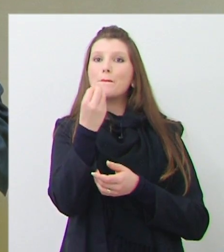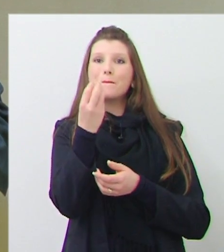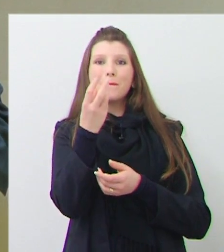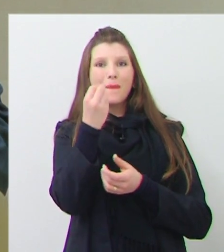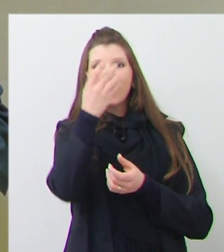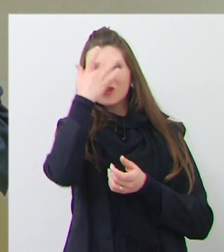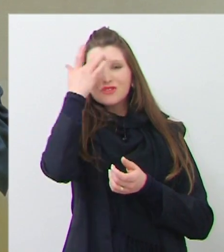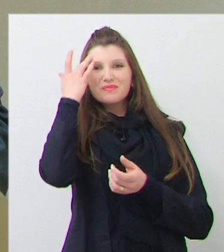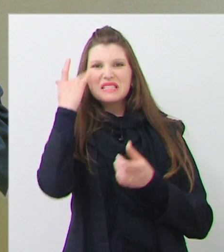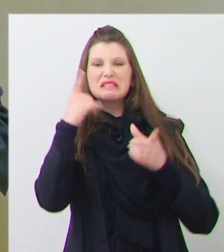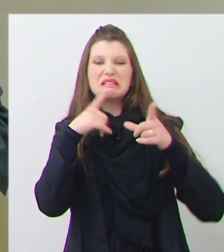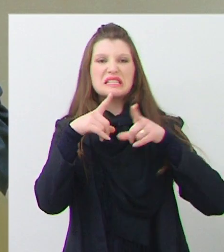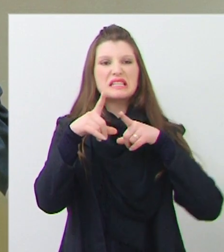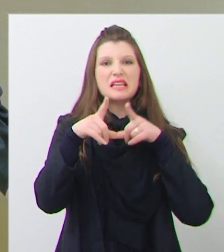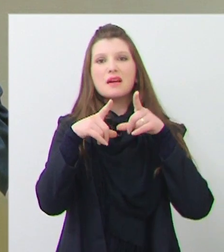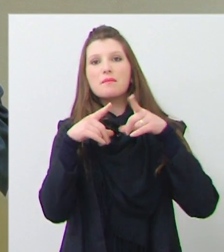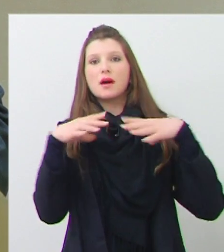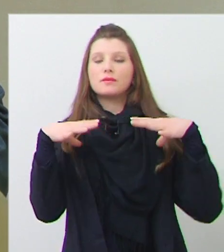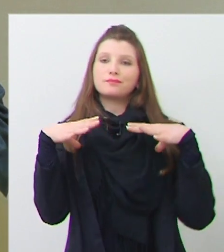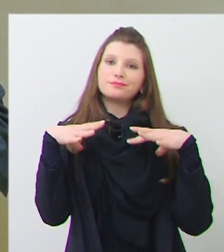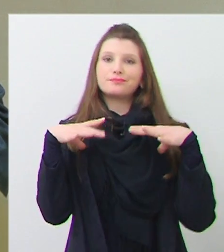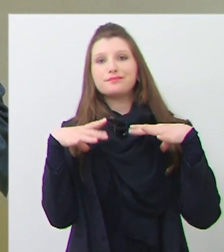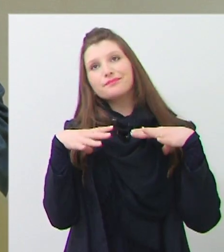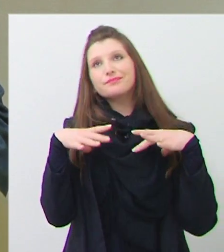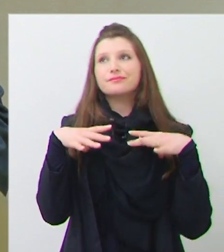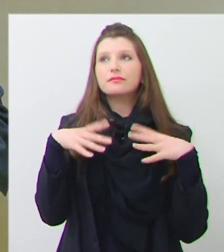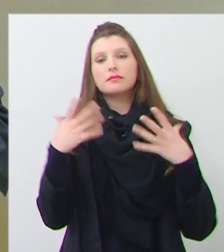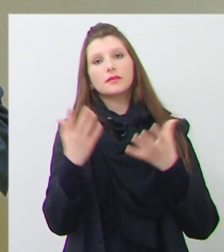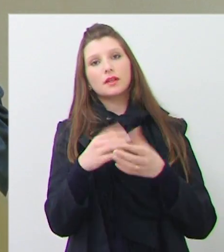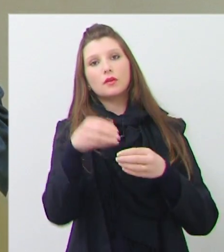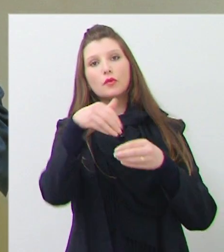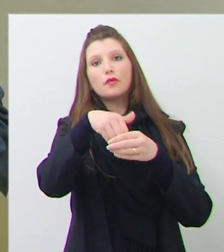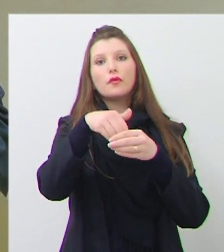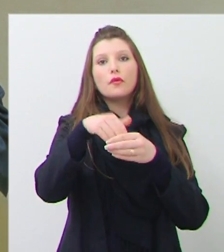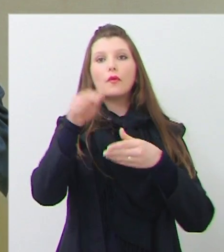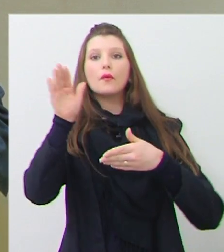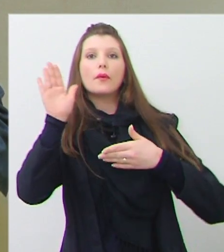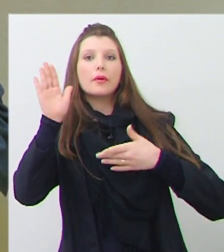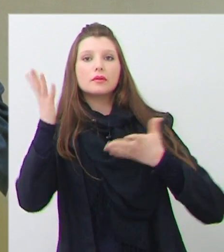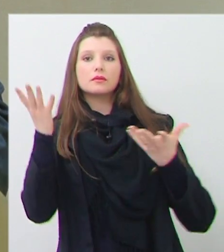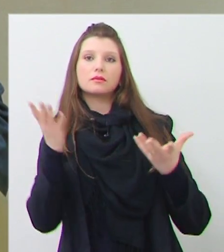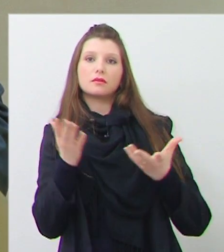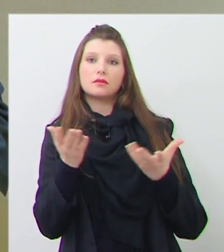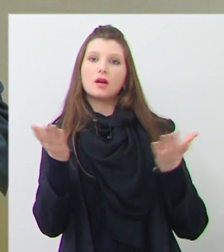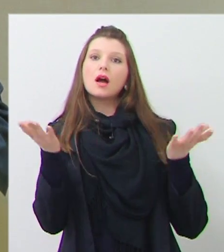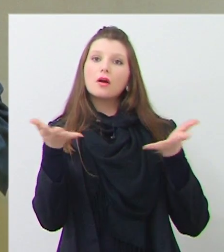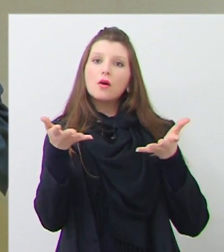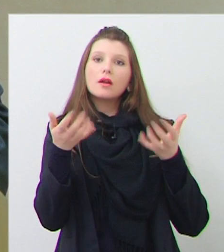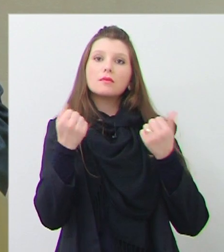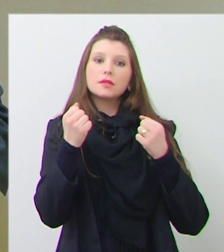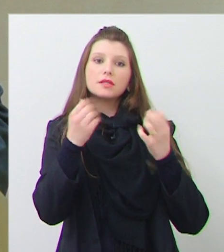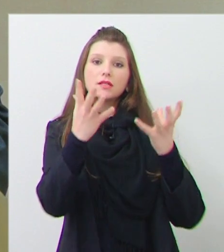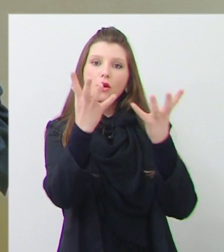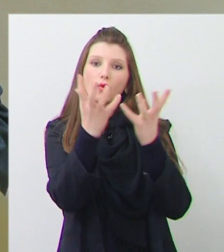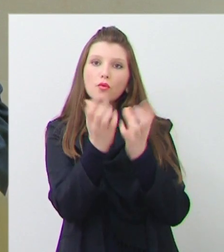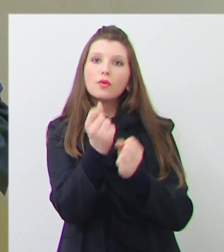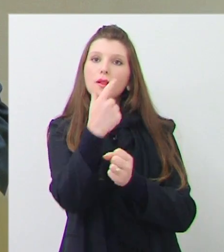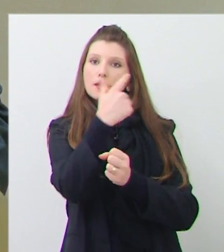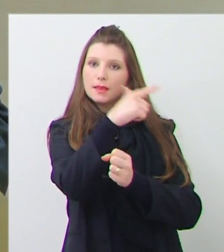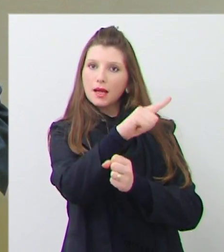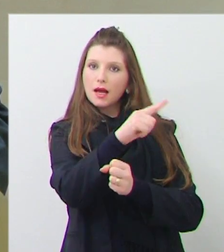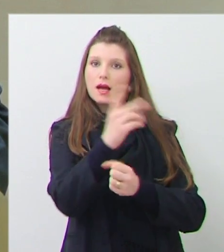garantir os seus cabos eleitorais na época da campanha. Isso sim devia ser centralizado, ou realmente